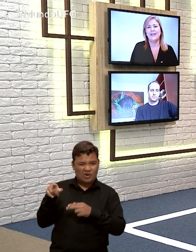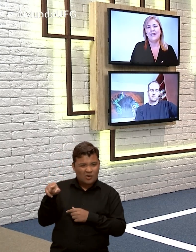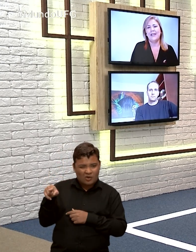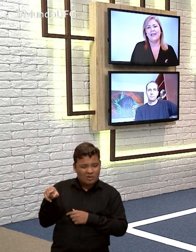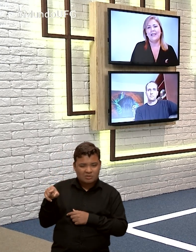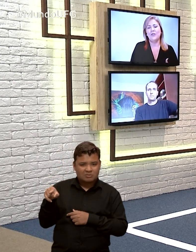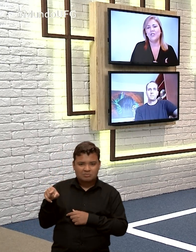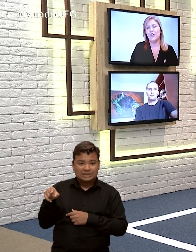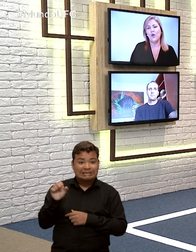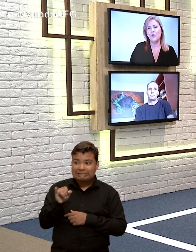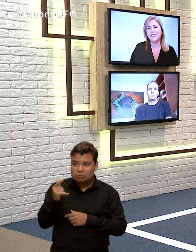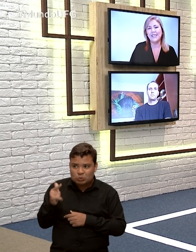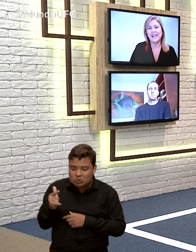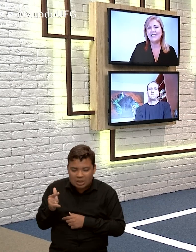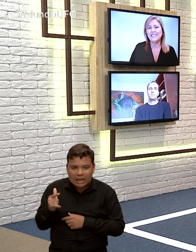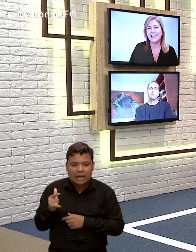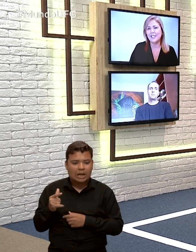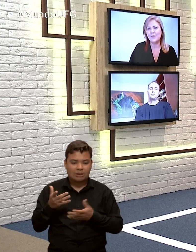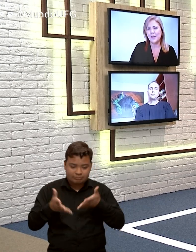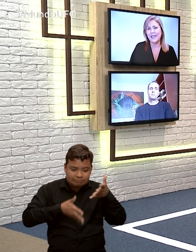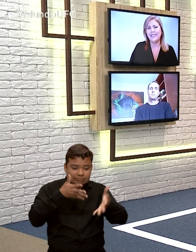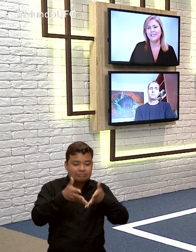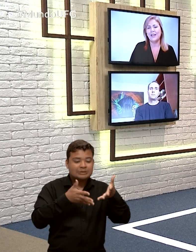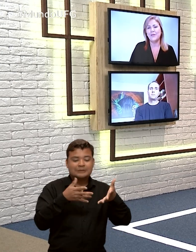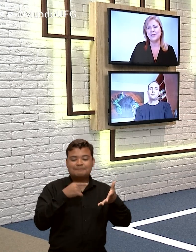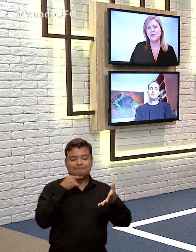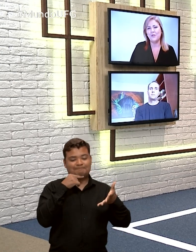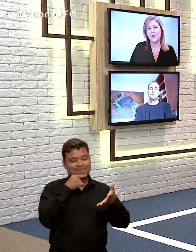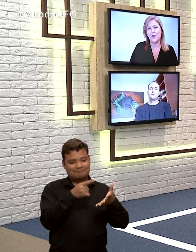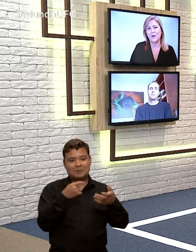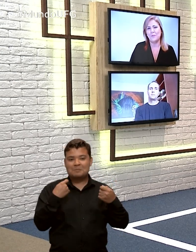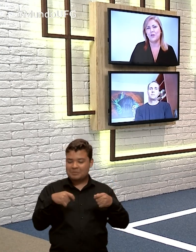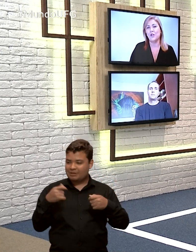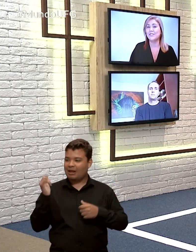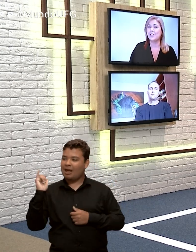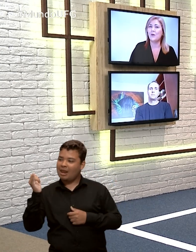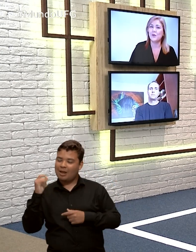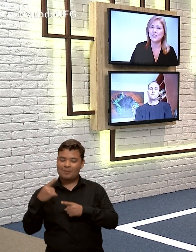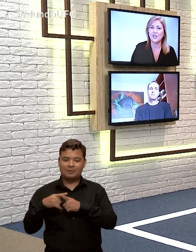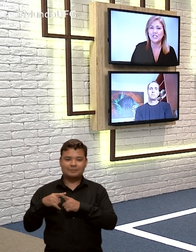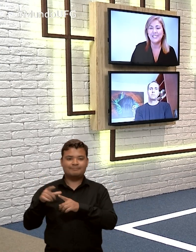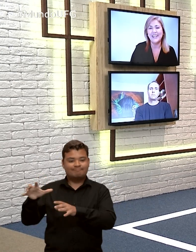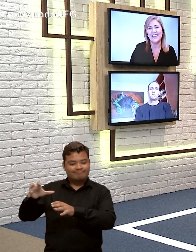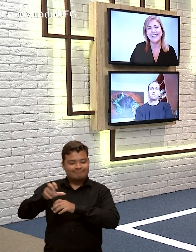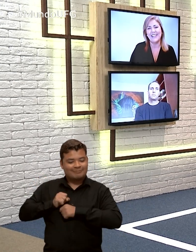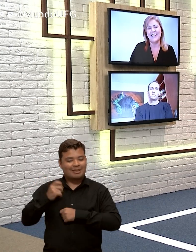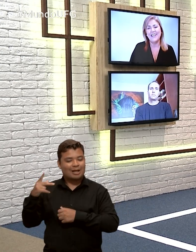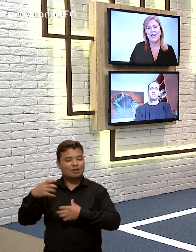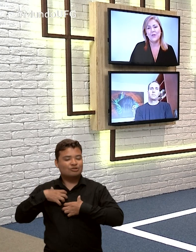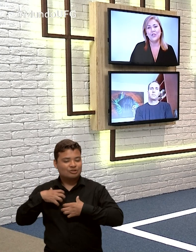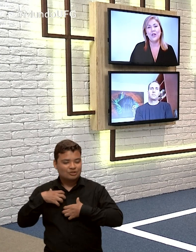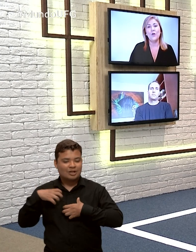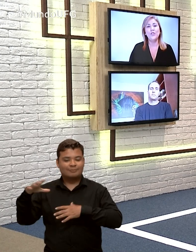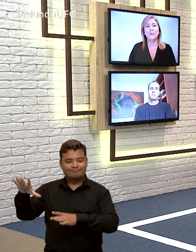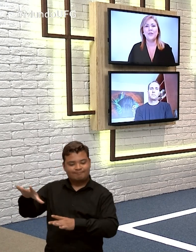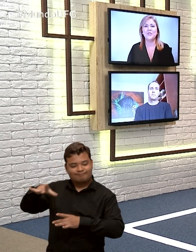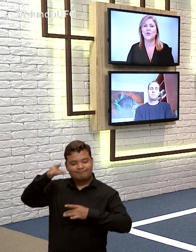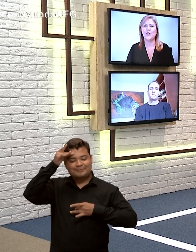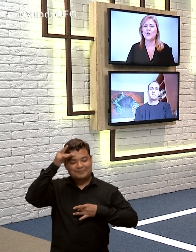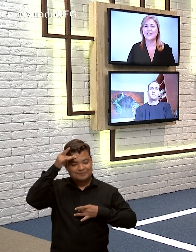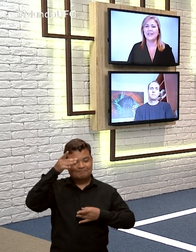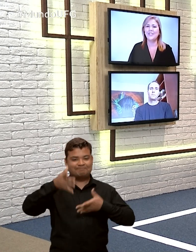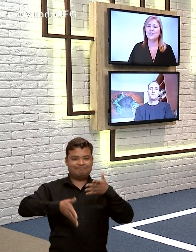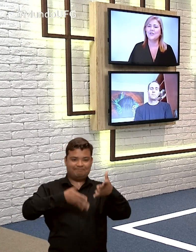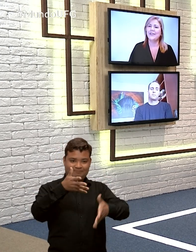conta, não tem como eu sinalizar também da mesma forma, porque eu sigo a prosódia dela, né? Quando é outra